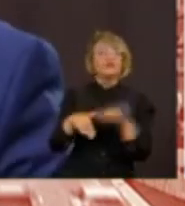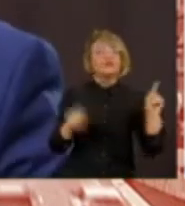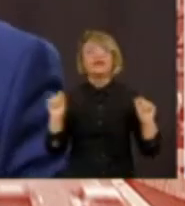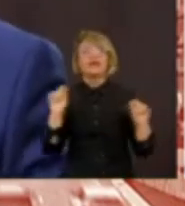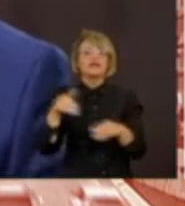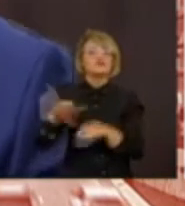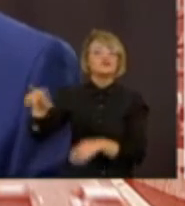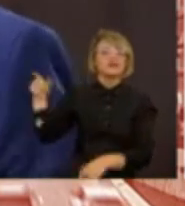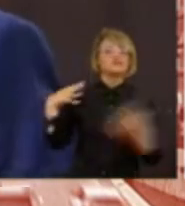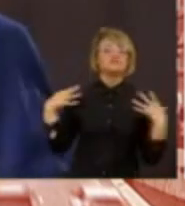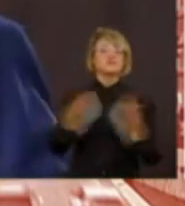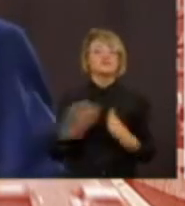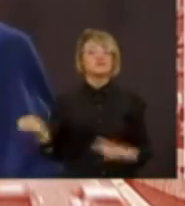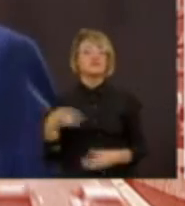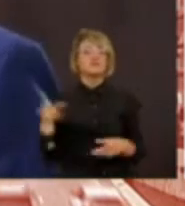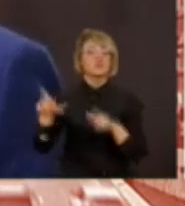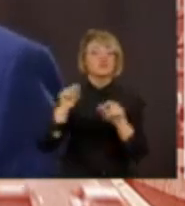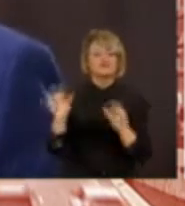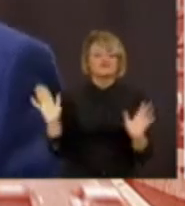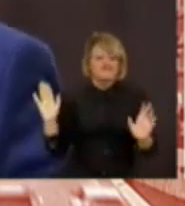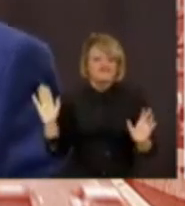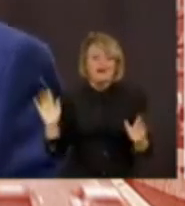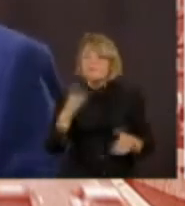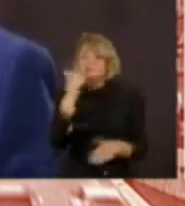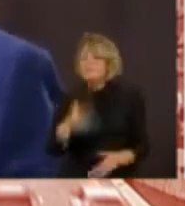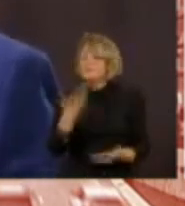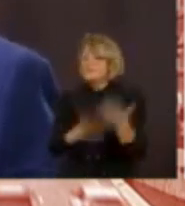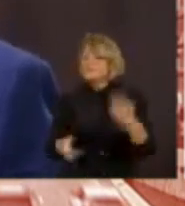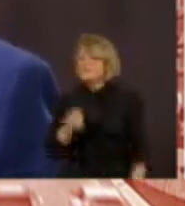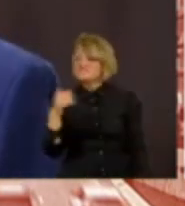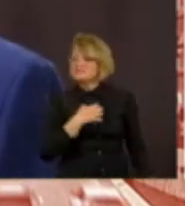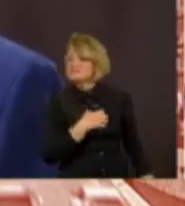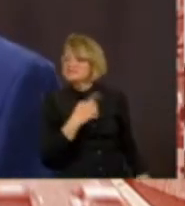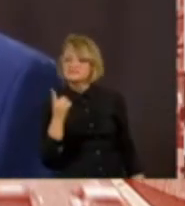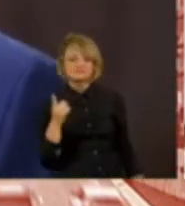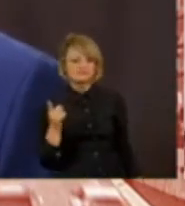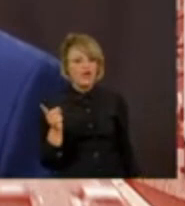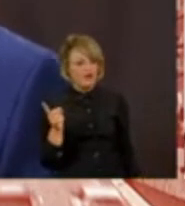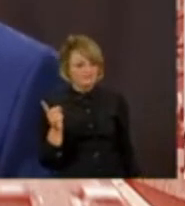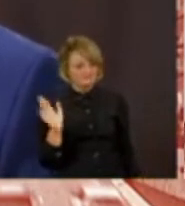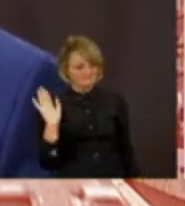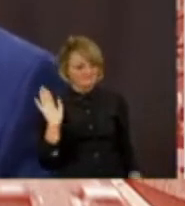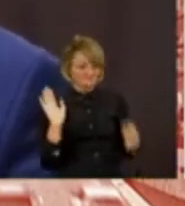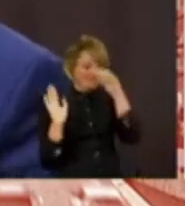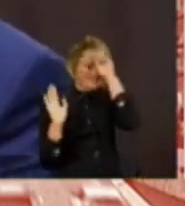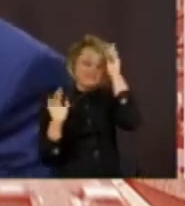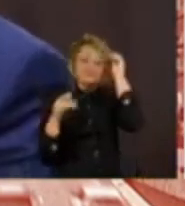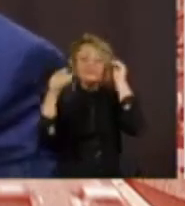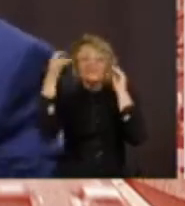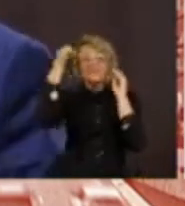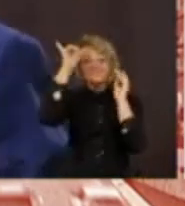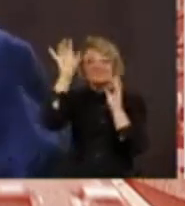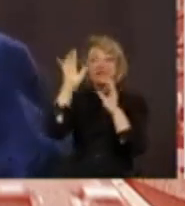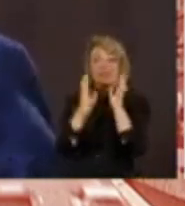Nos Estados Unidos, eles deliberam de forma privada, mas a posição é divulgada. Só que um